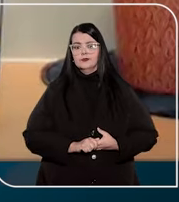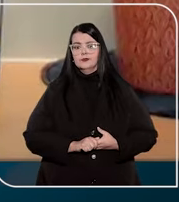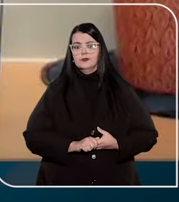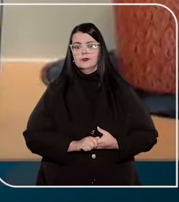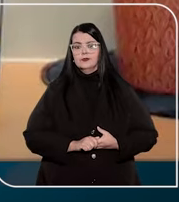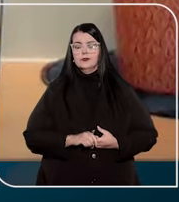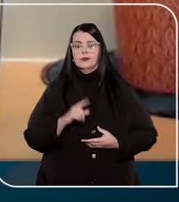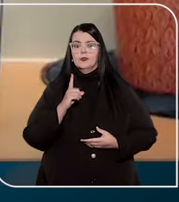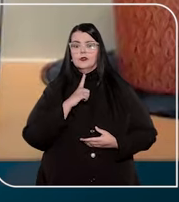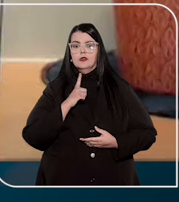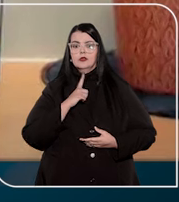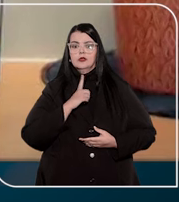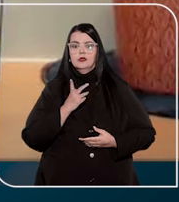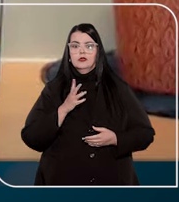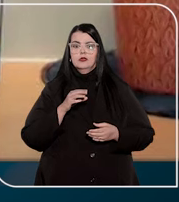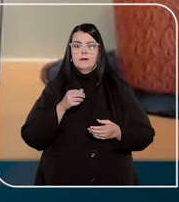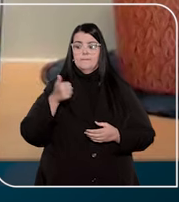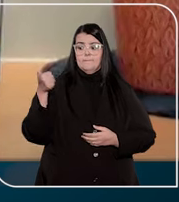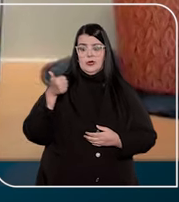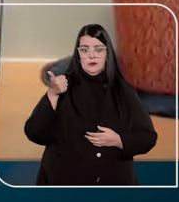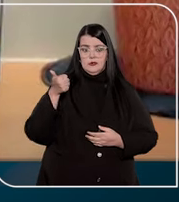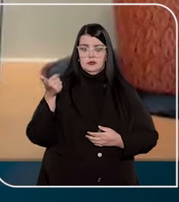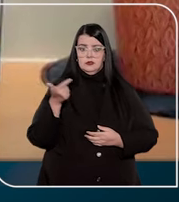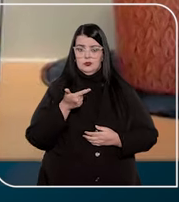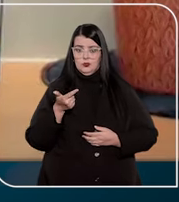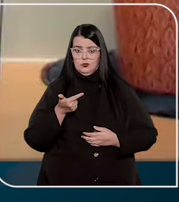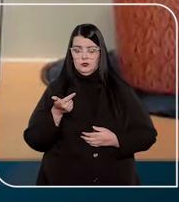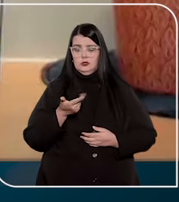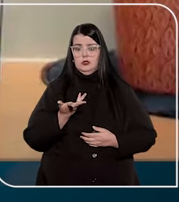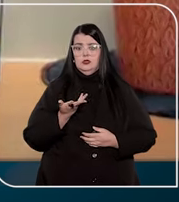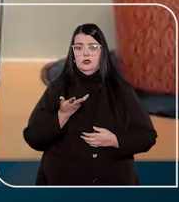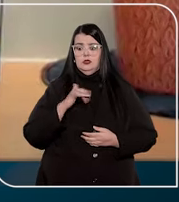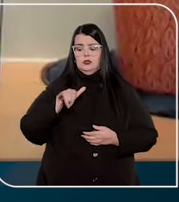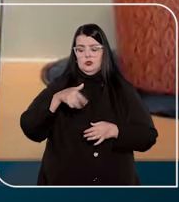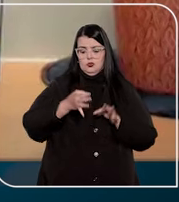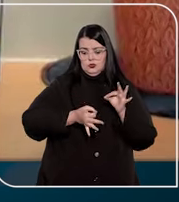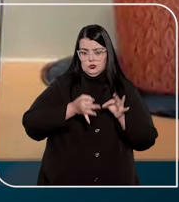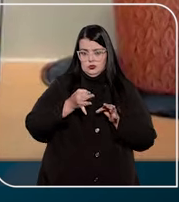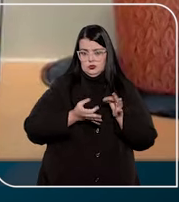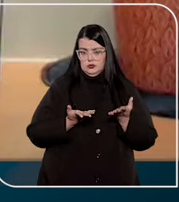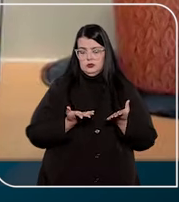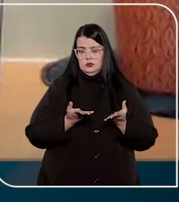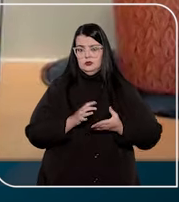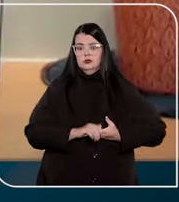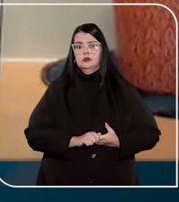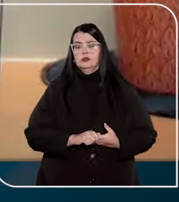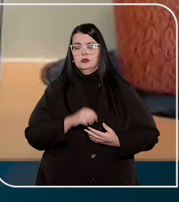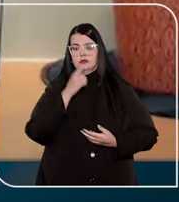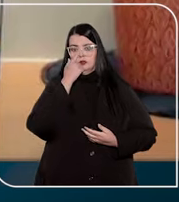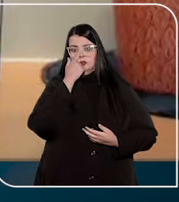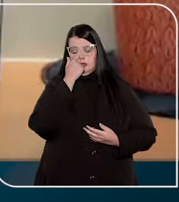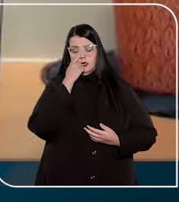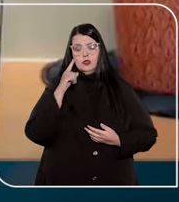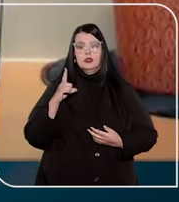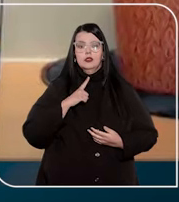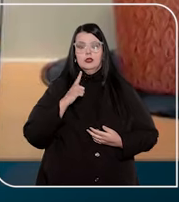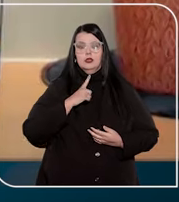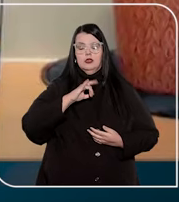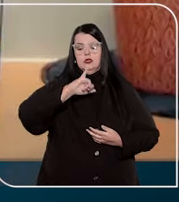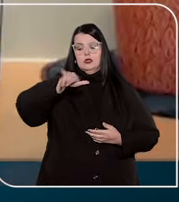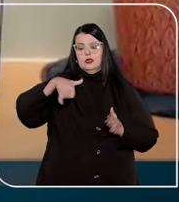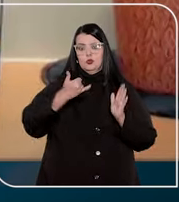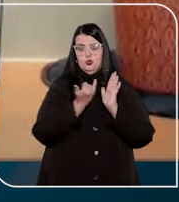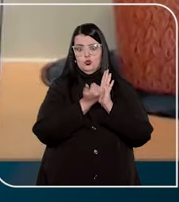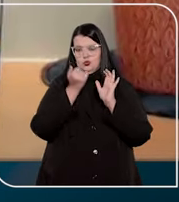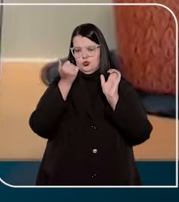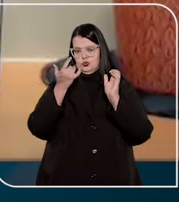Nesse viés de primeira e segunda instância, nós temos que denominamos de duplo grau de jurisdição, né,